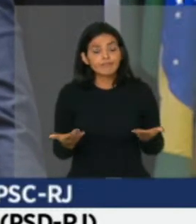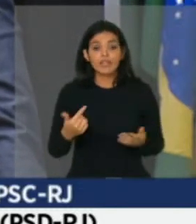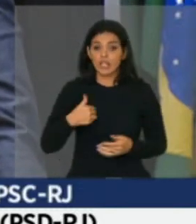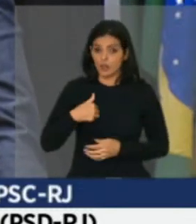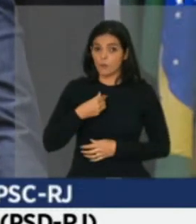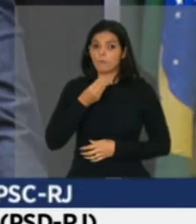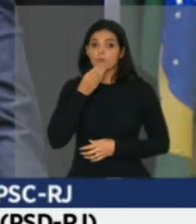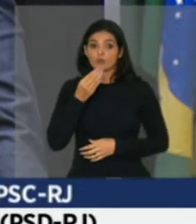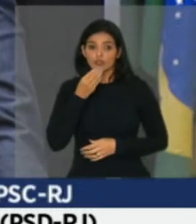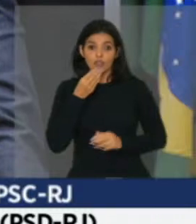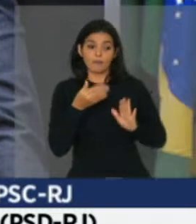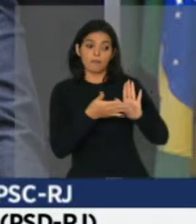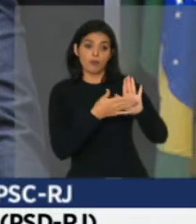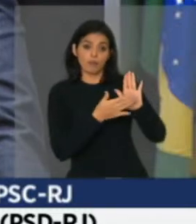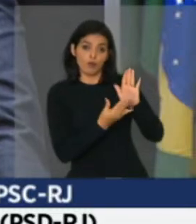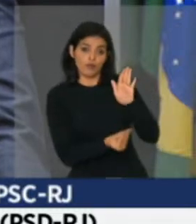relator.